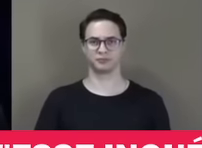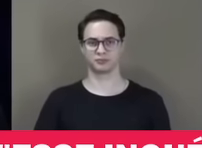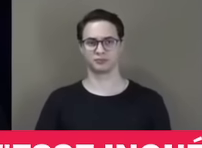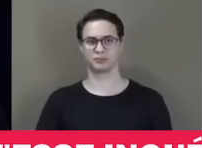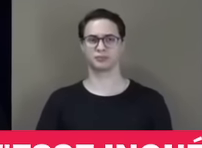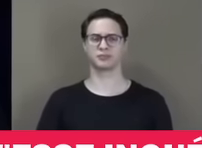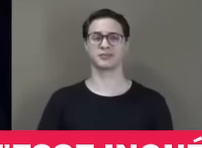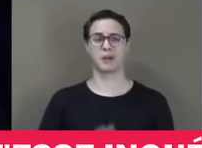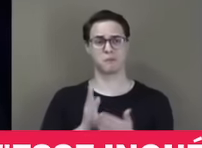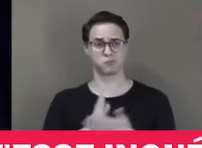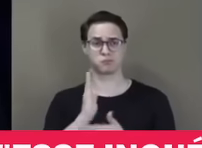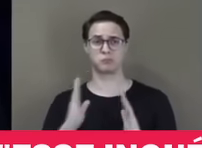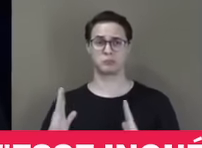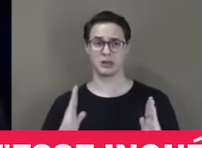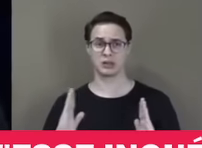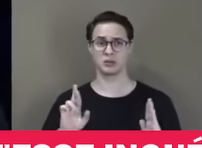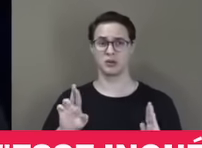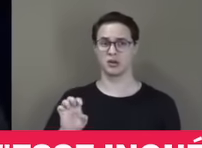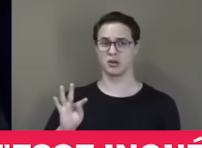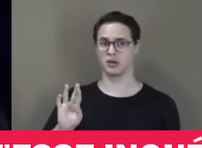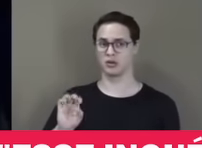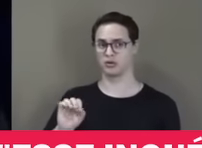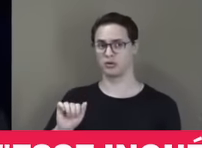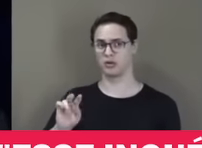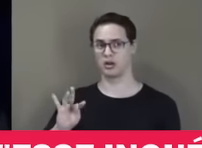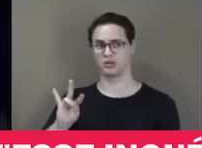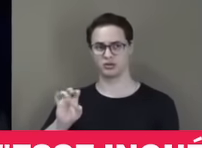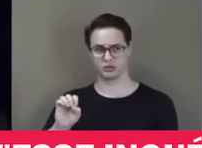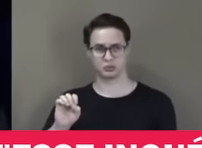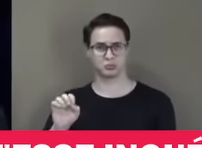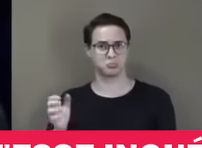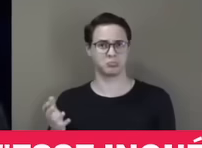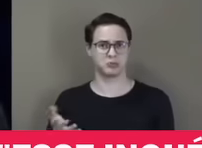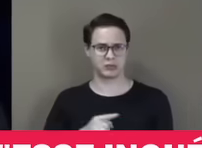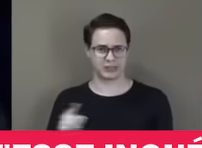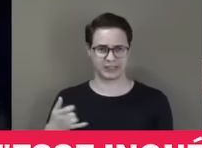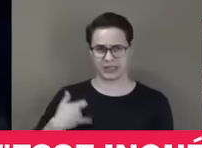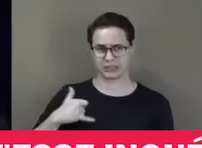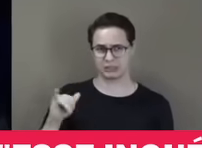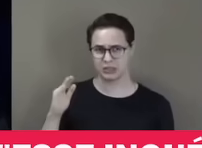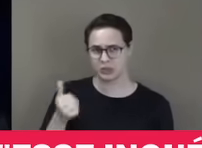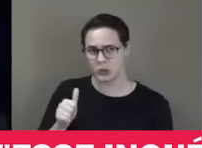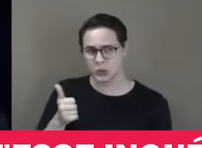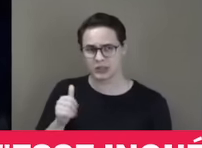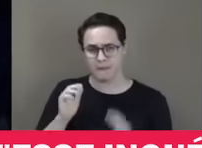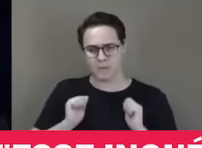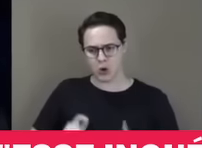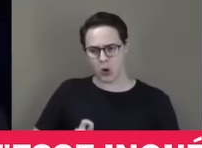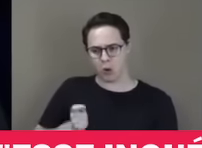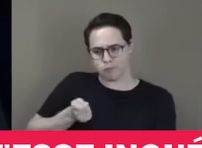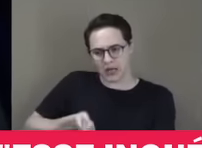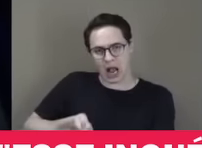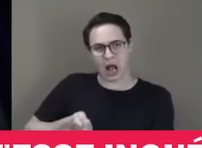retroativo? Ou seja, imaginemos um mandato de 11 anos. Então, os que já têm mais de 11 anos são aposentados compulsoriamente? Não, isso não é